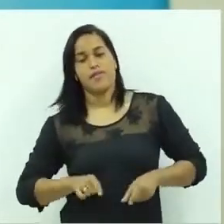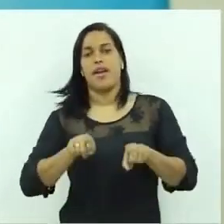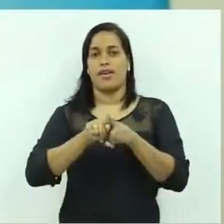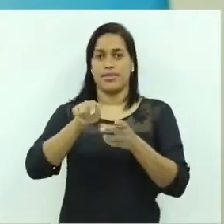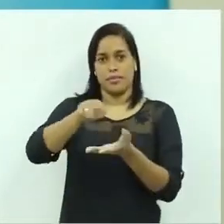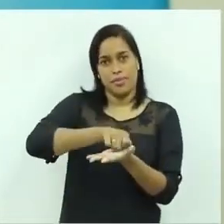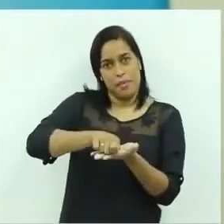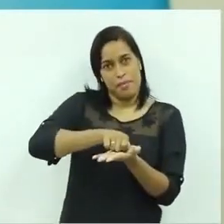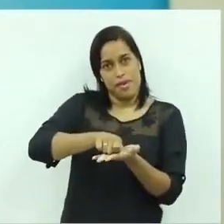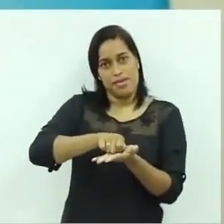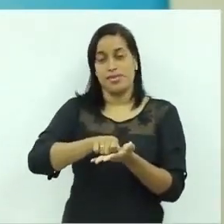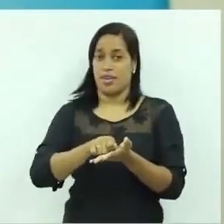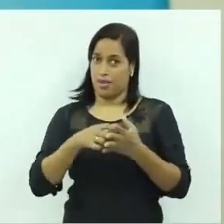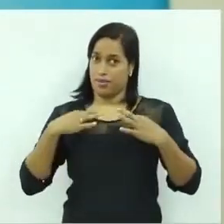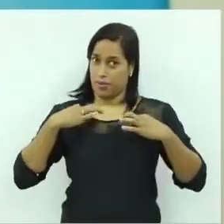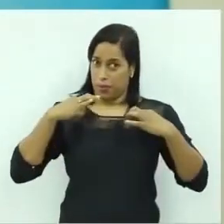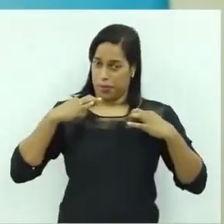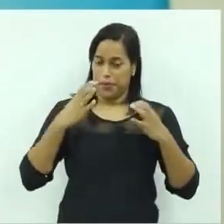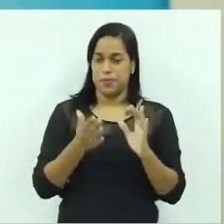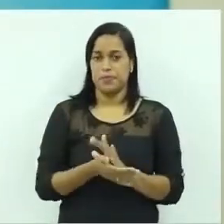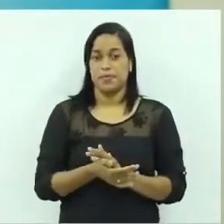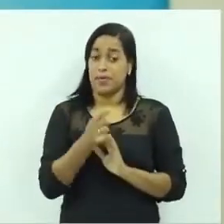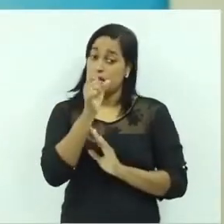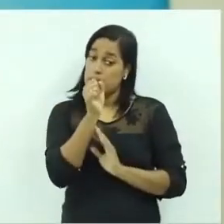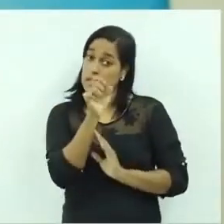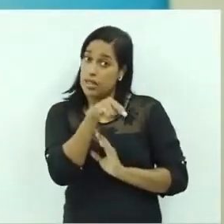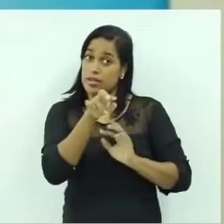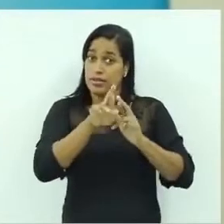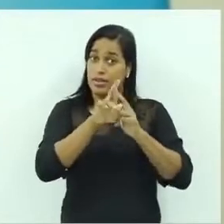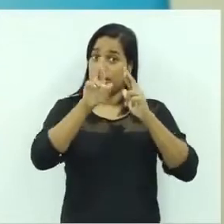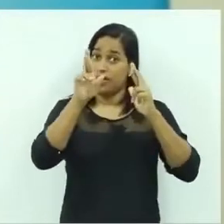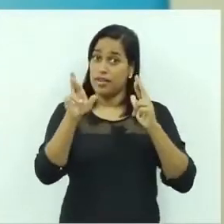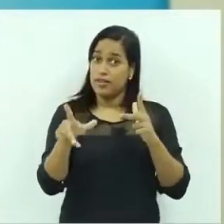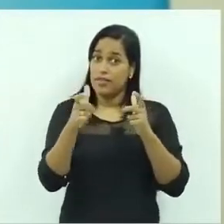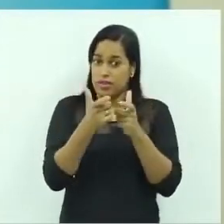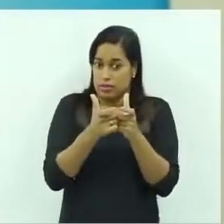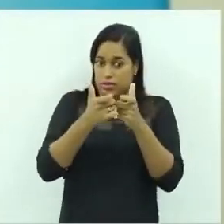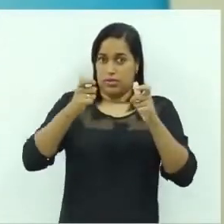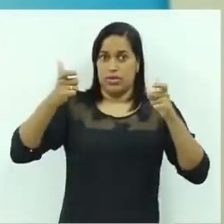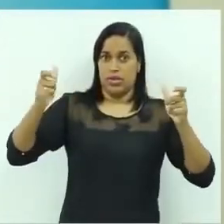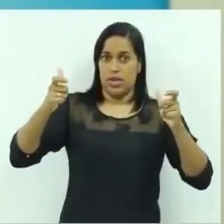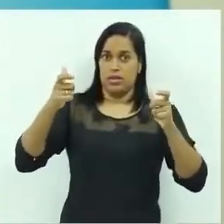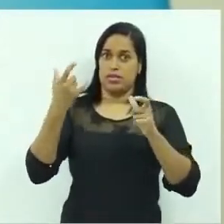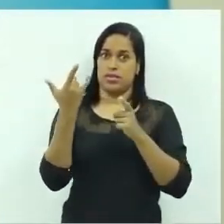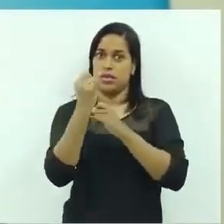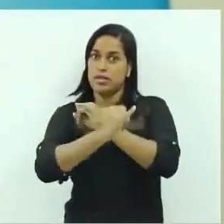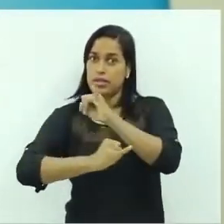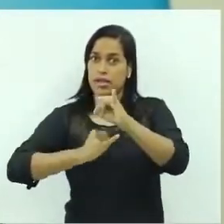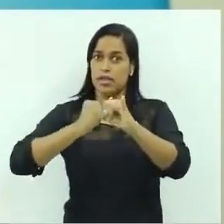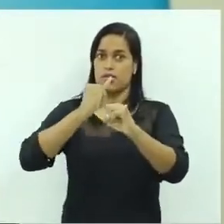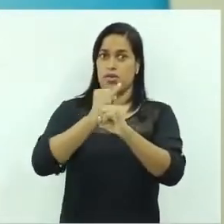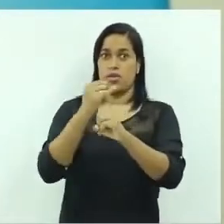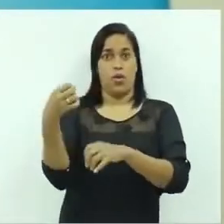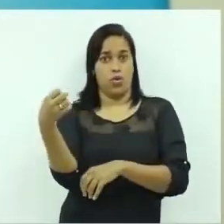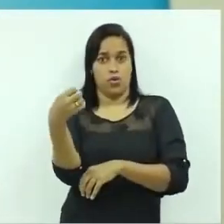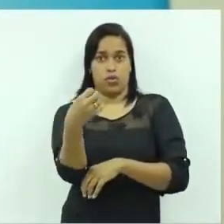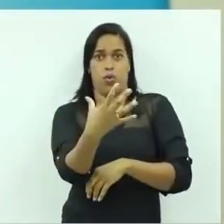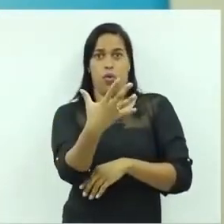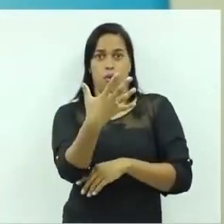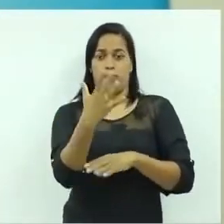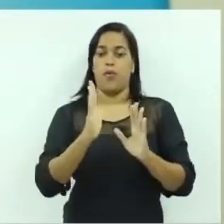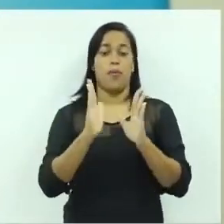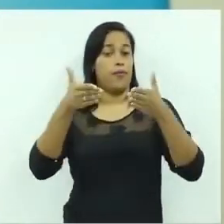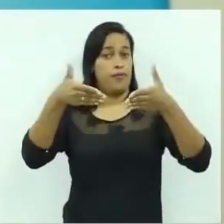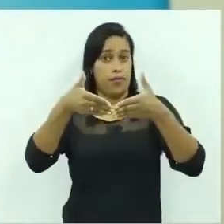passar roupa. Agora, se essa diferença for muito grande a ponto de uma cadeia ou internacional ou de fórum inovadora, mesmo que seja